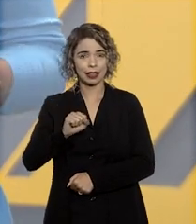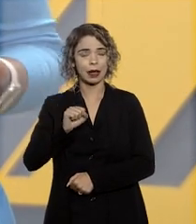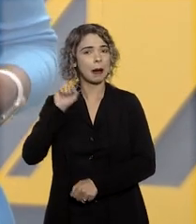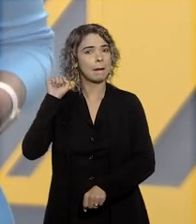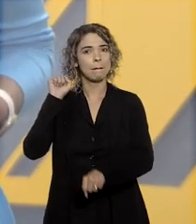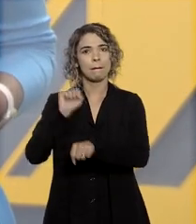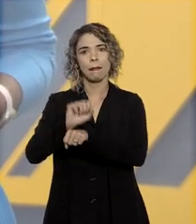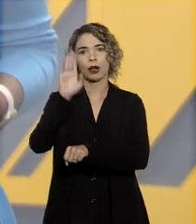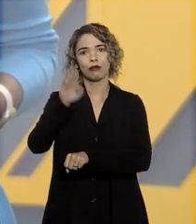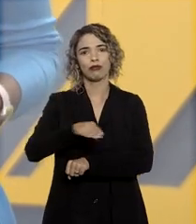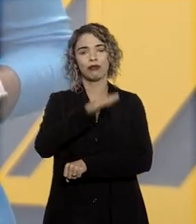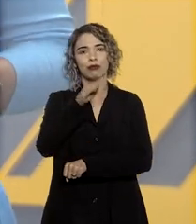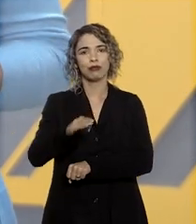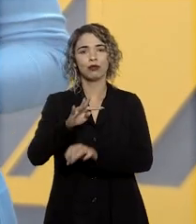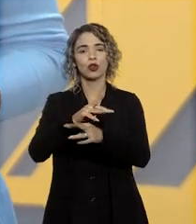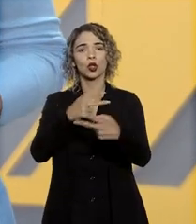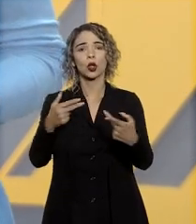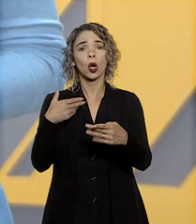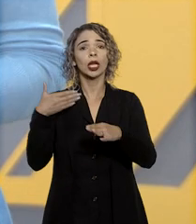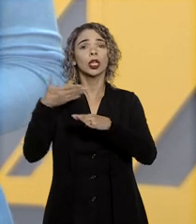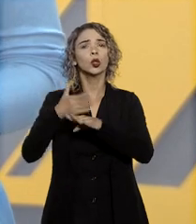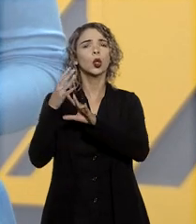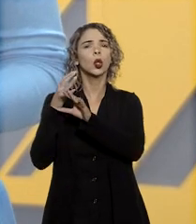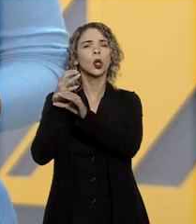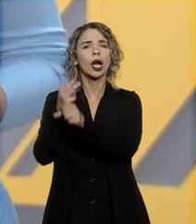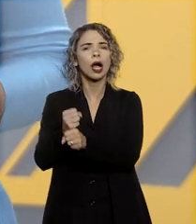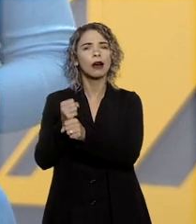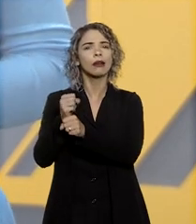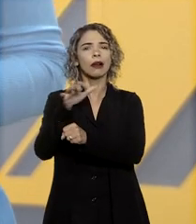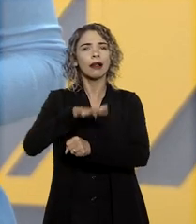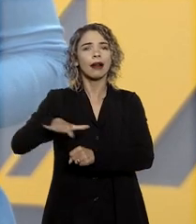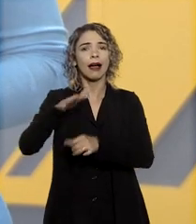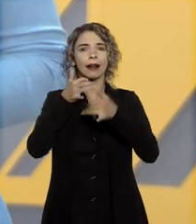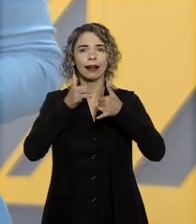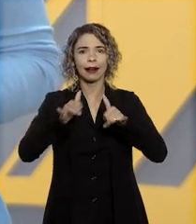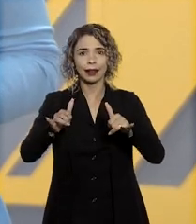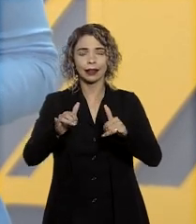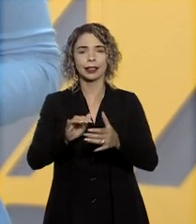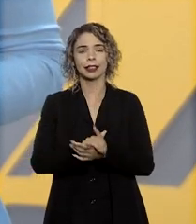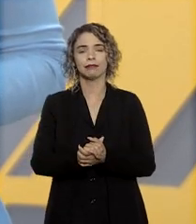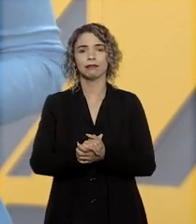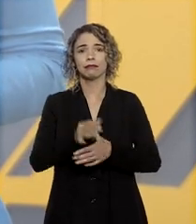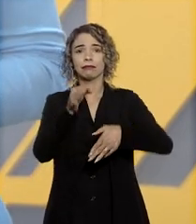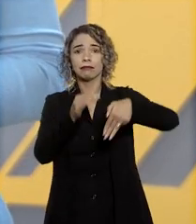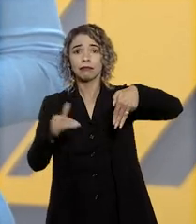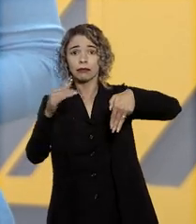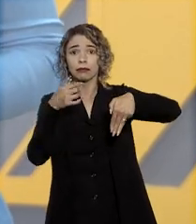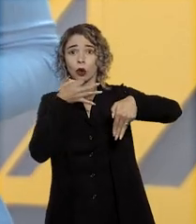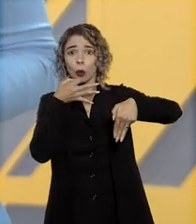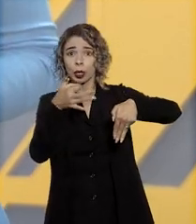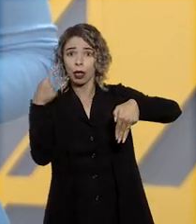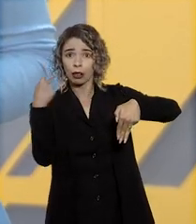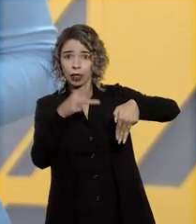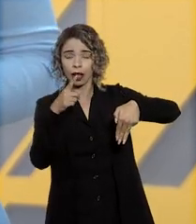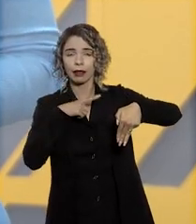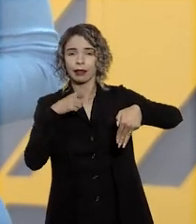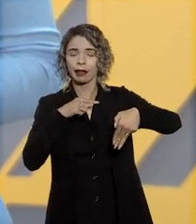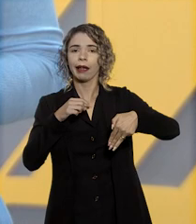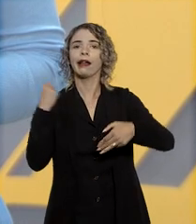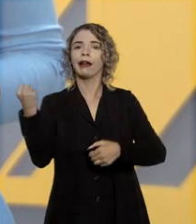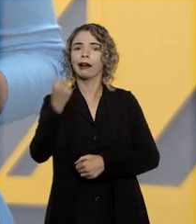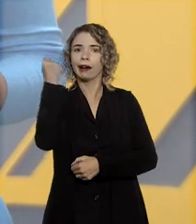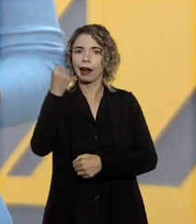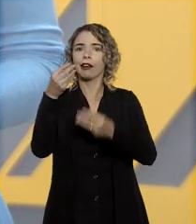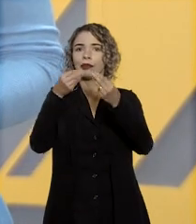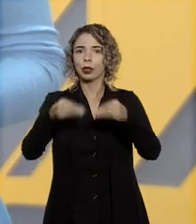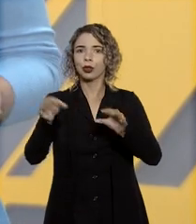Moura, suspendeu liminar que interferiu no cálculo de preço do setor elétrico. Para a ministra, ficou evidente a